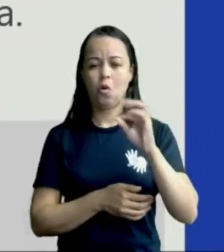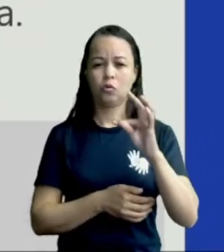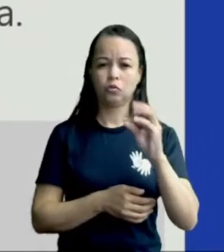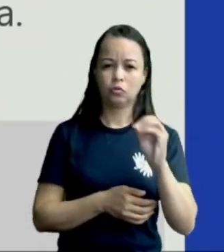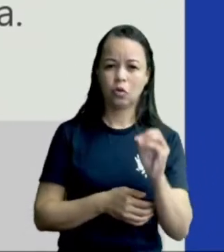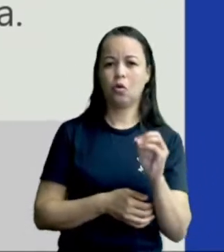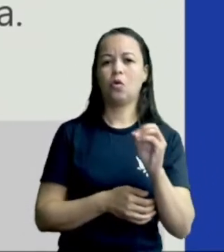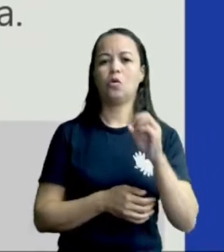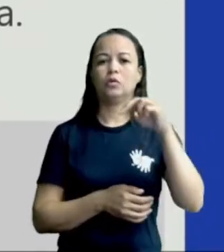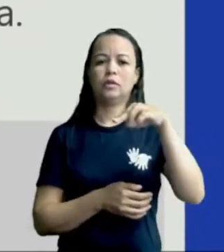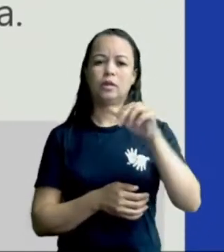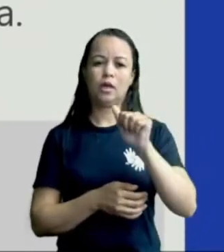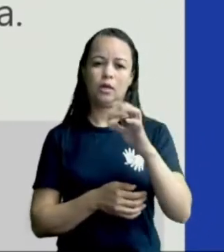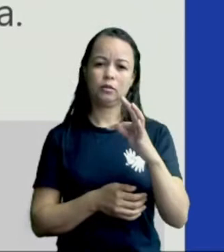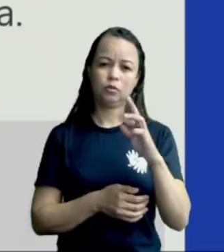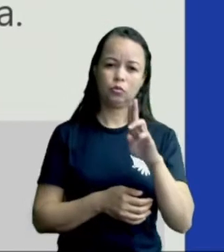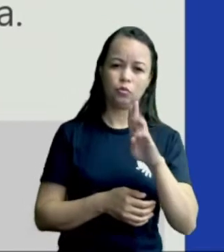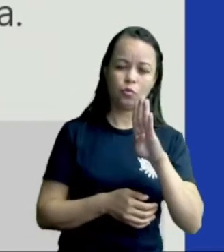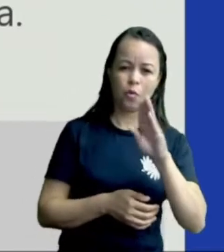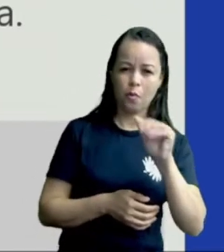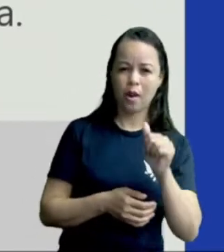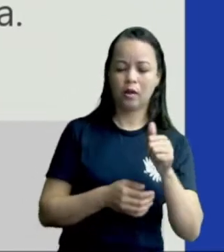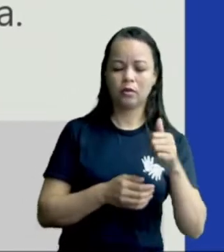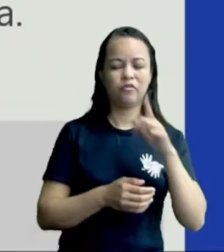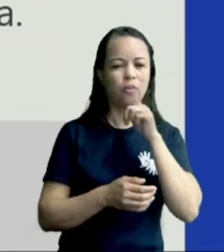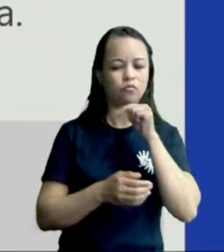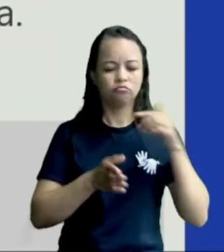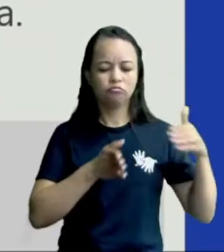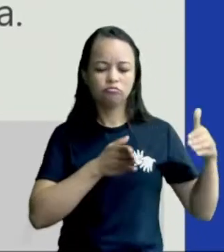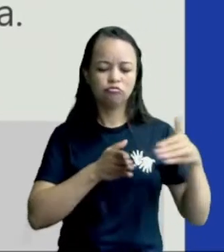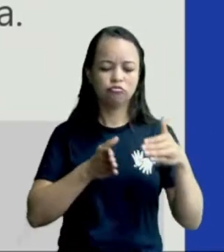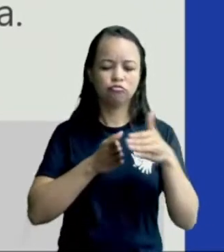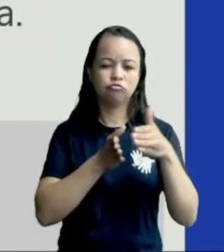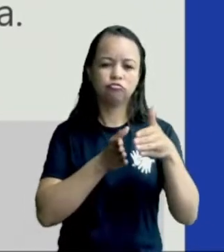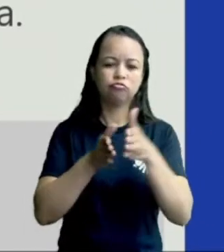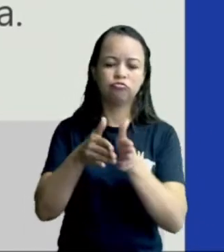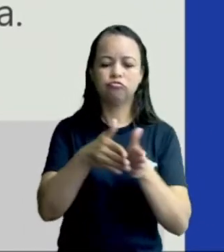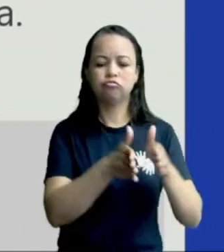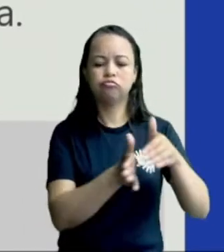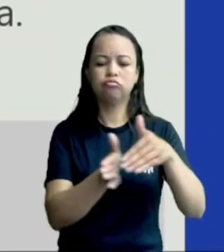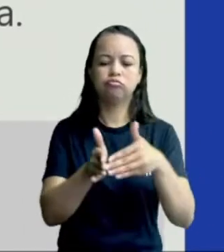ou seja, que vão desaguar, né, no rio,